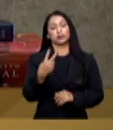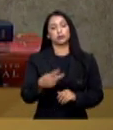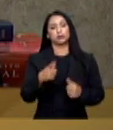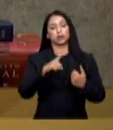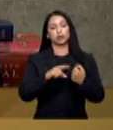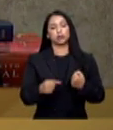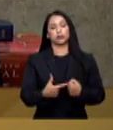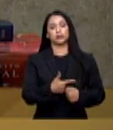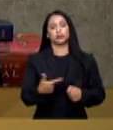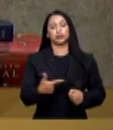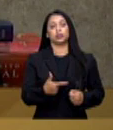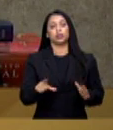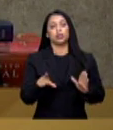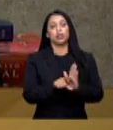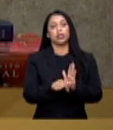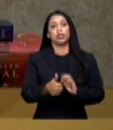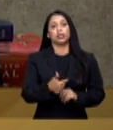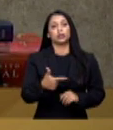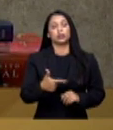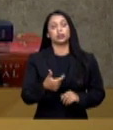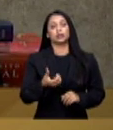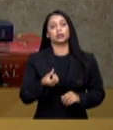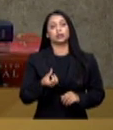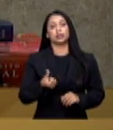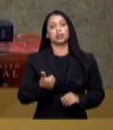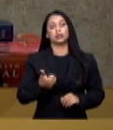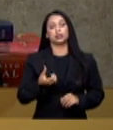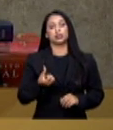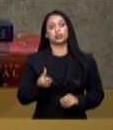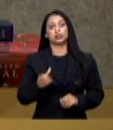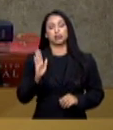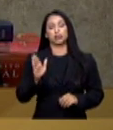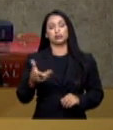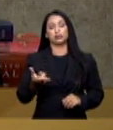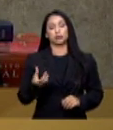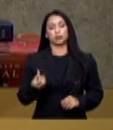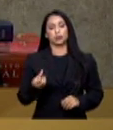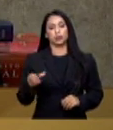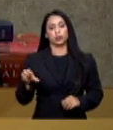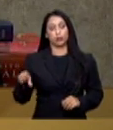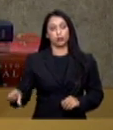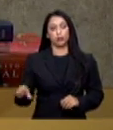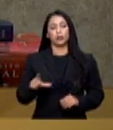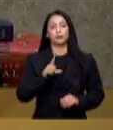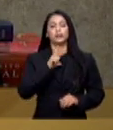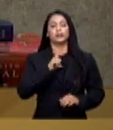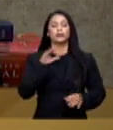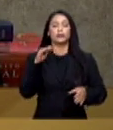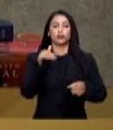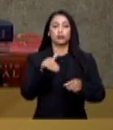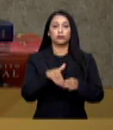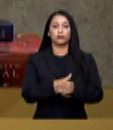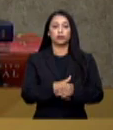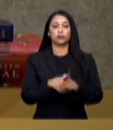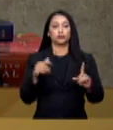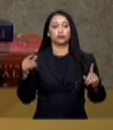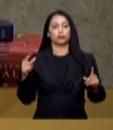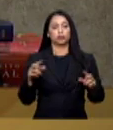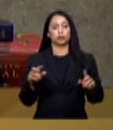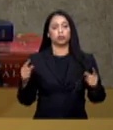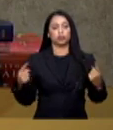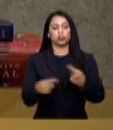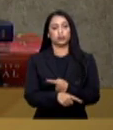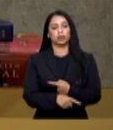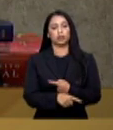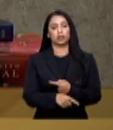parágrafo 2º, da Lei 12.016, 2009, nos termos do voto divergente